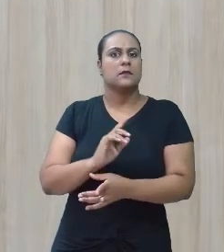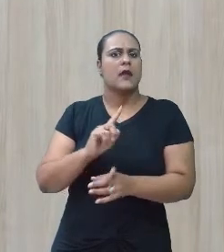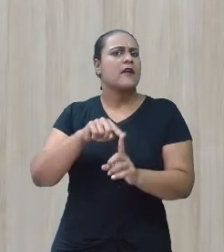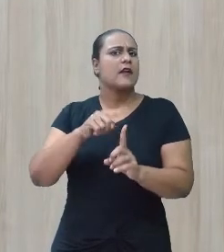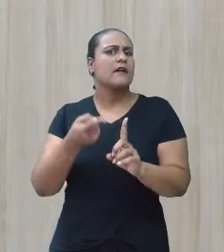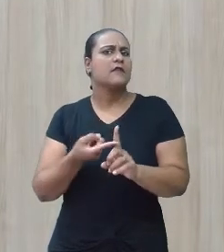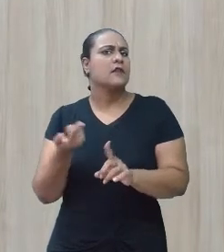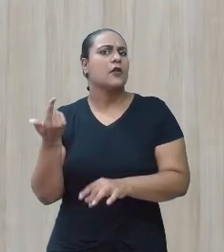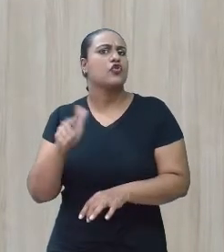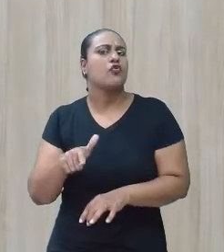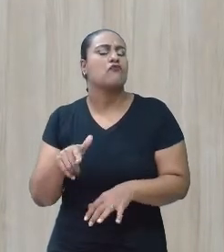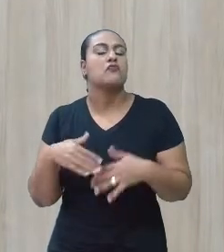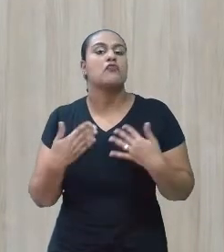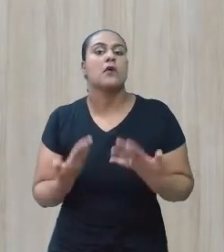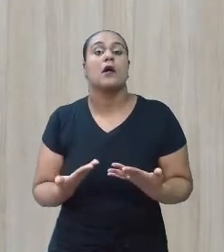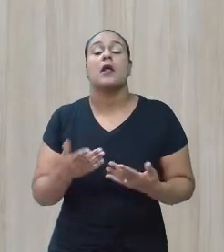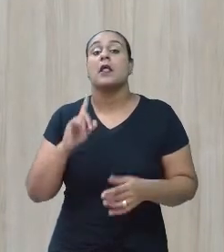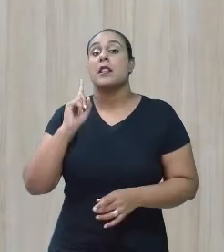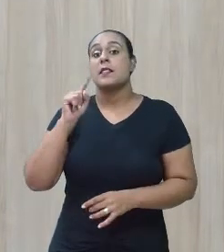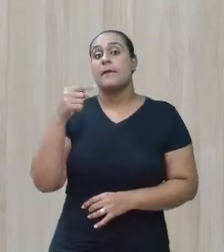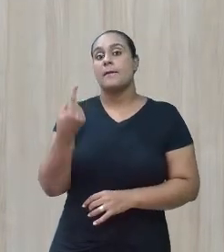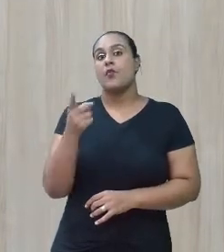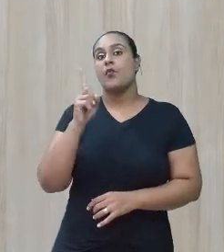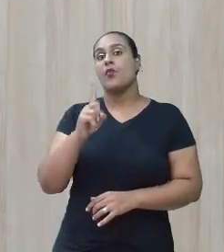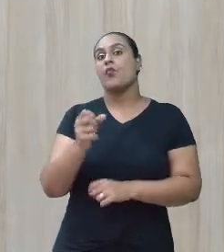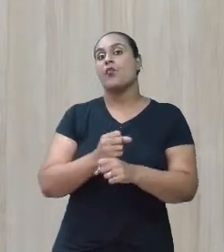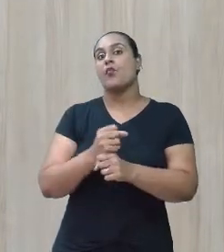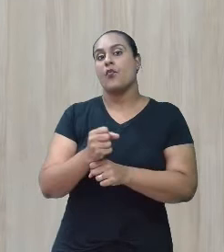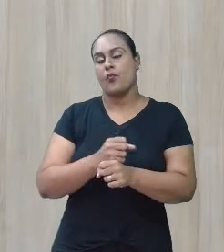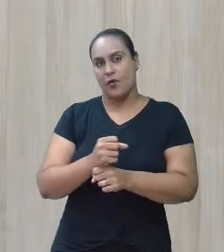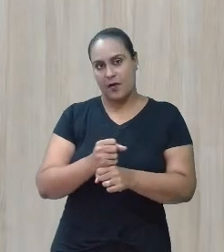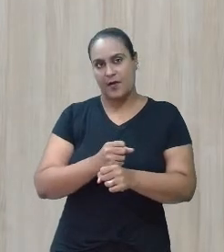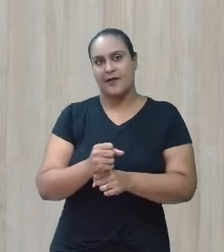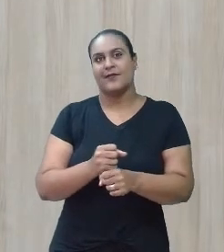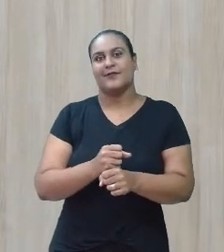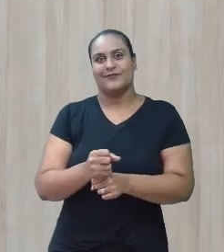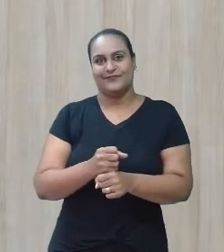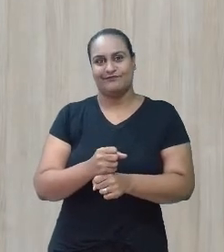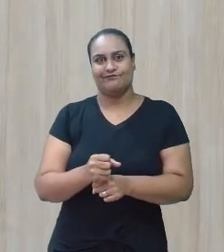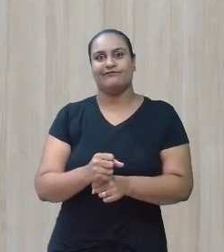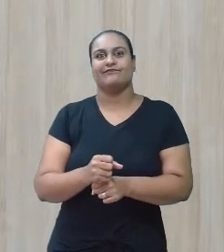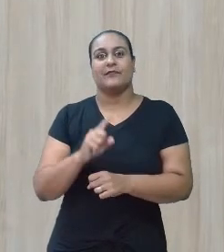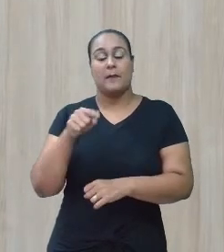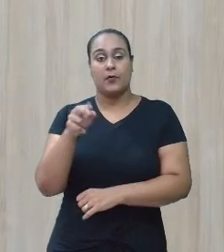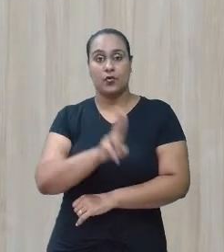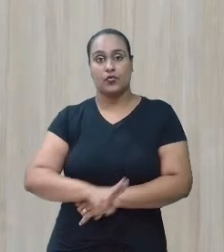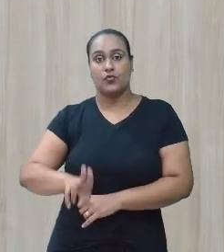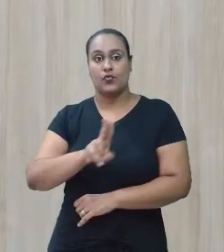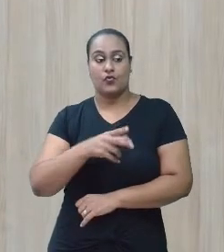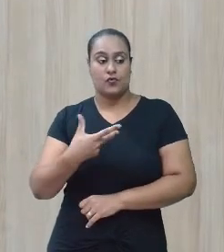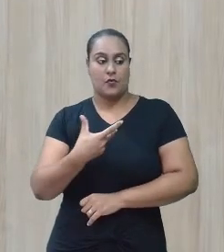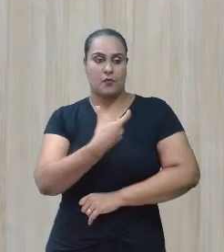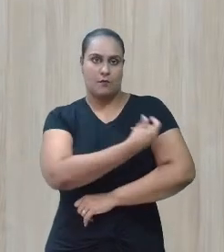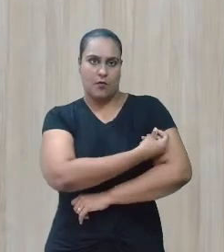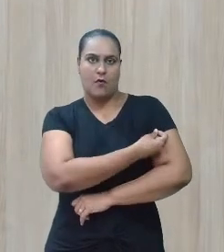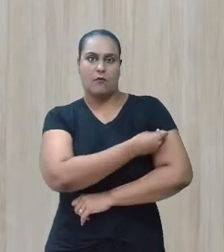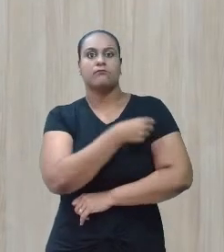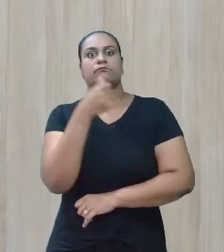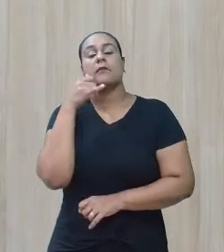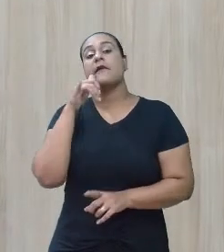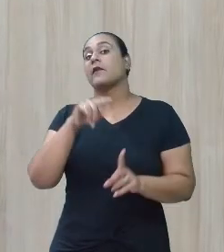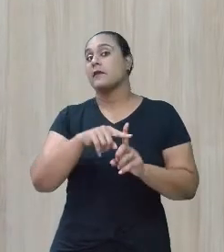Justamente por isso, porque até voltar a fertilidade, demora 1 ano depois do uso do